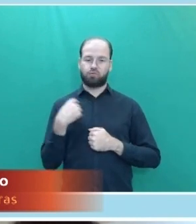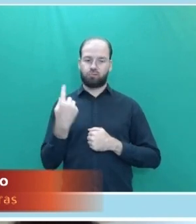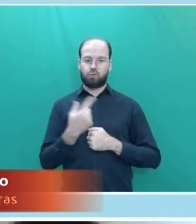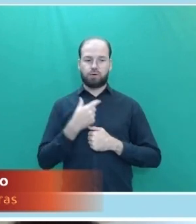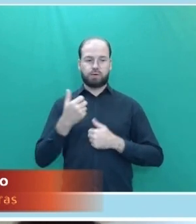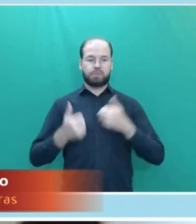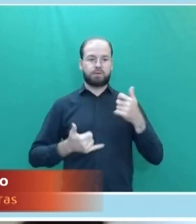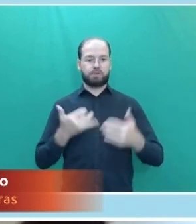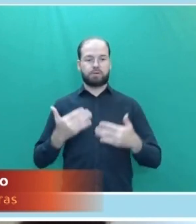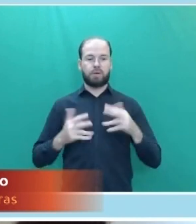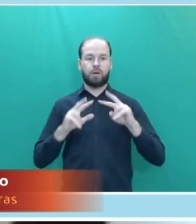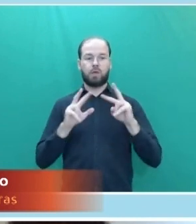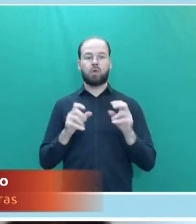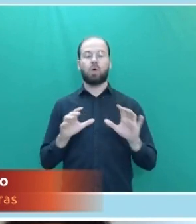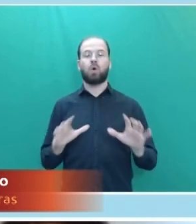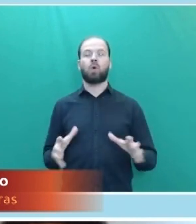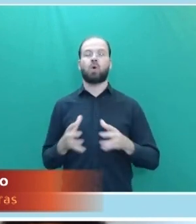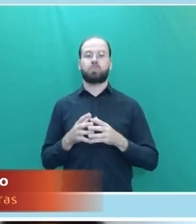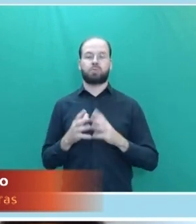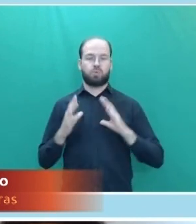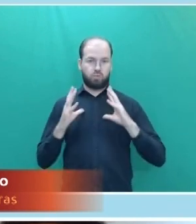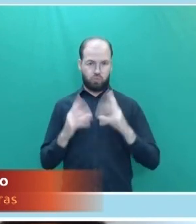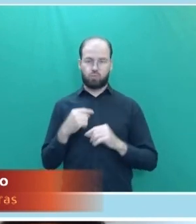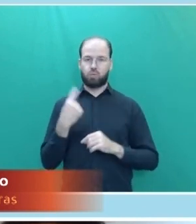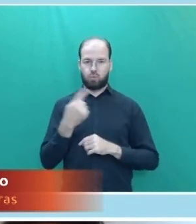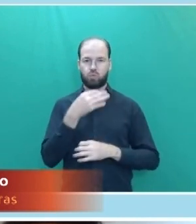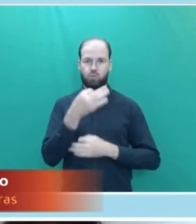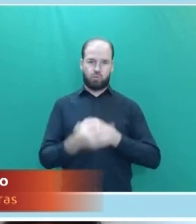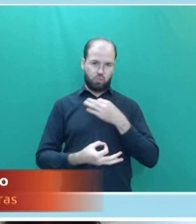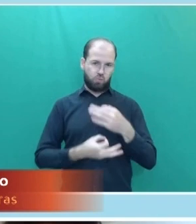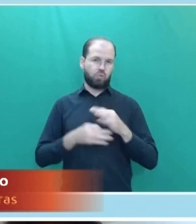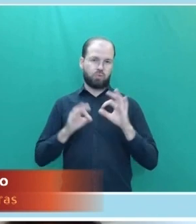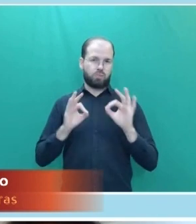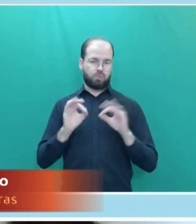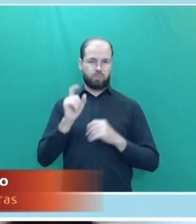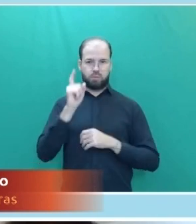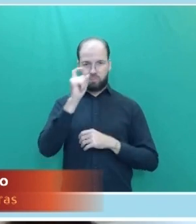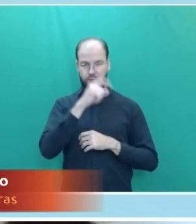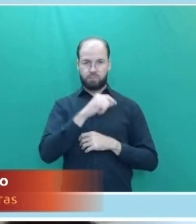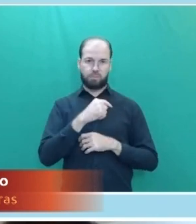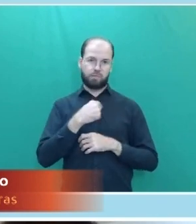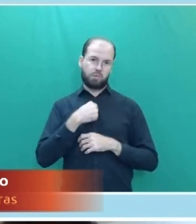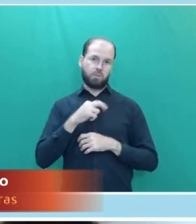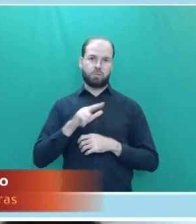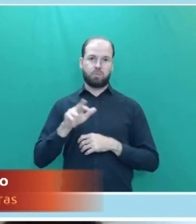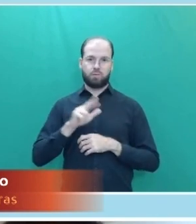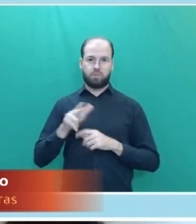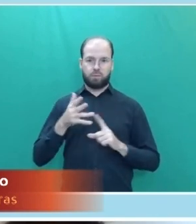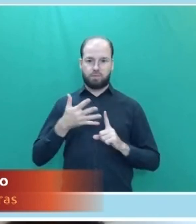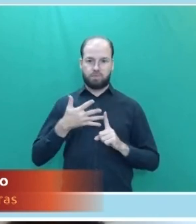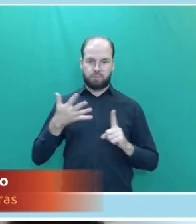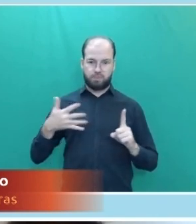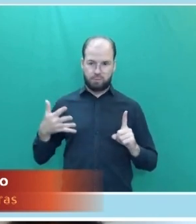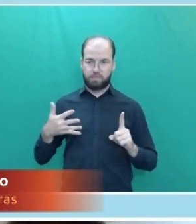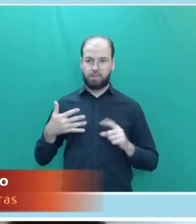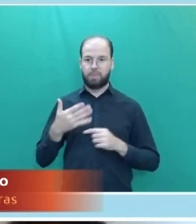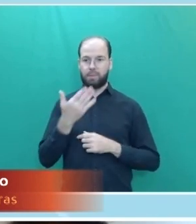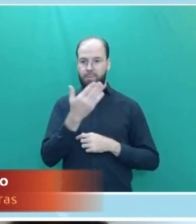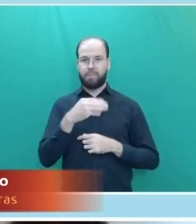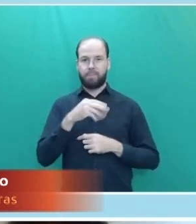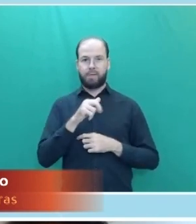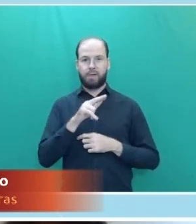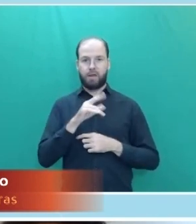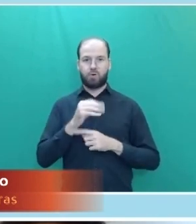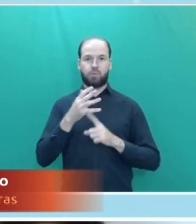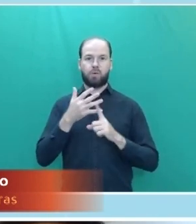comunidade toda, né, é isso que a gente comentou, é muito difícil, porque eu não sou LGBT, o Mário não é LGBT, né, a gente é uma